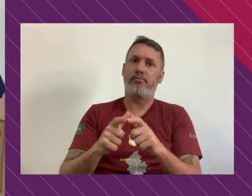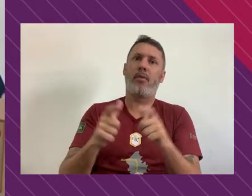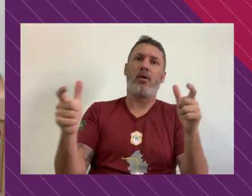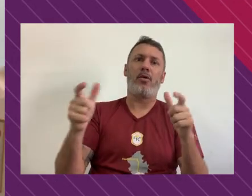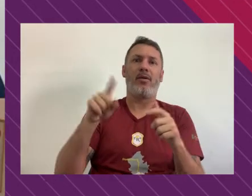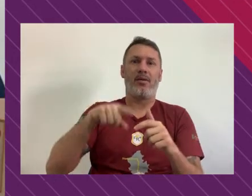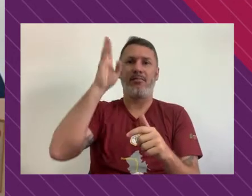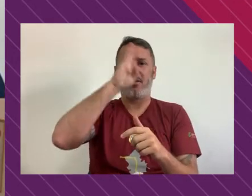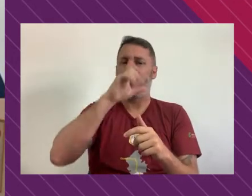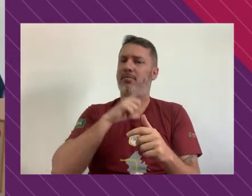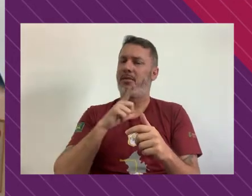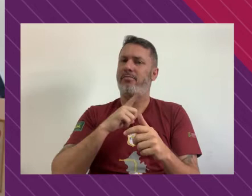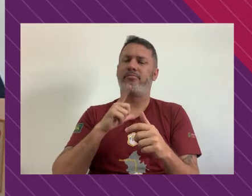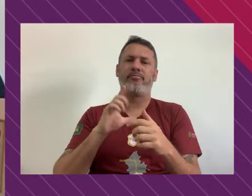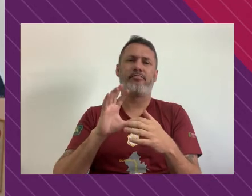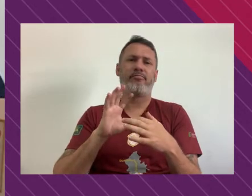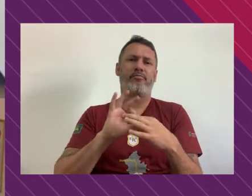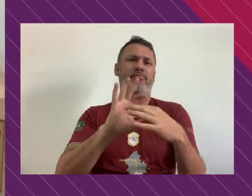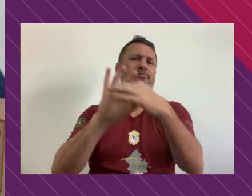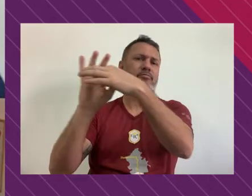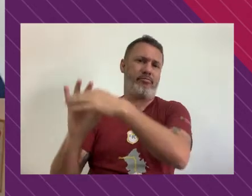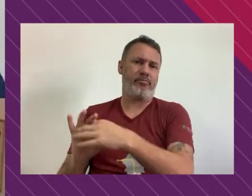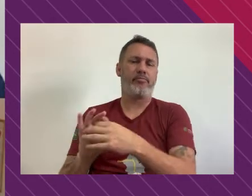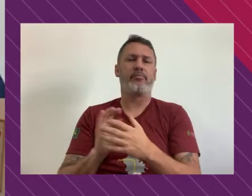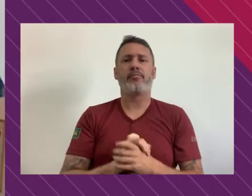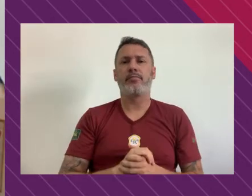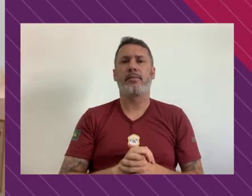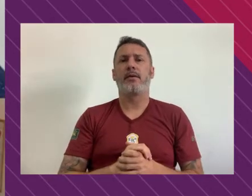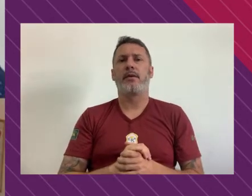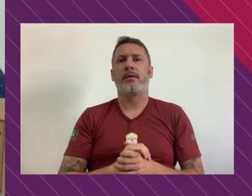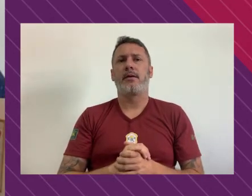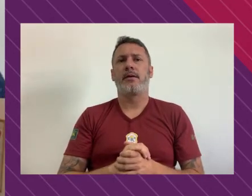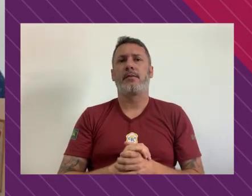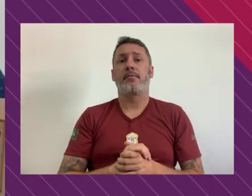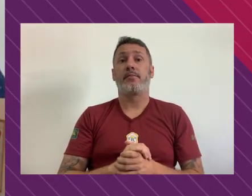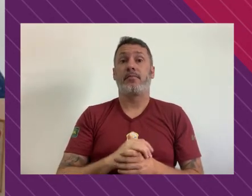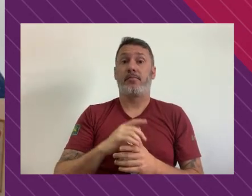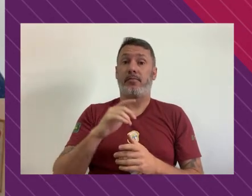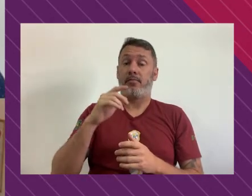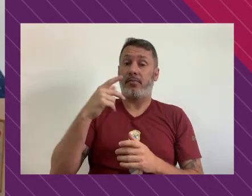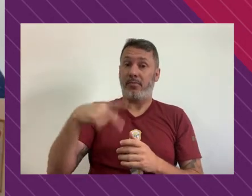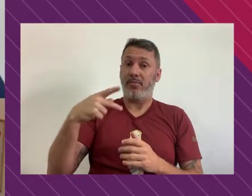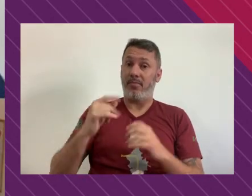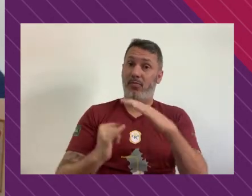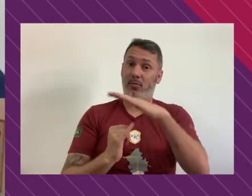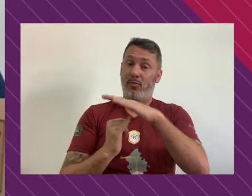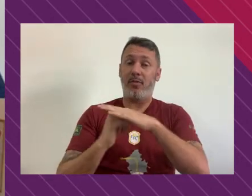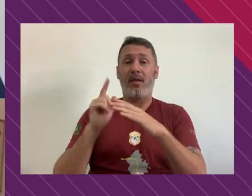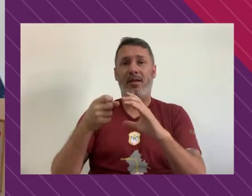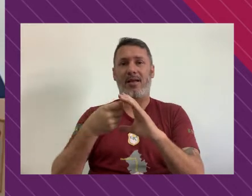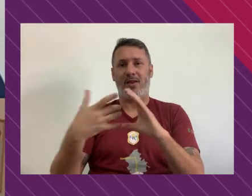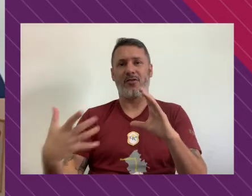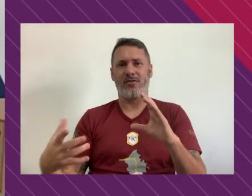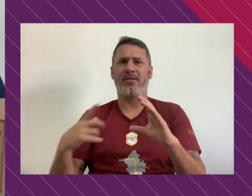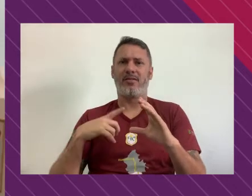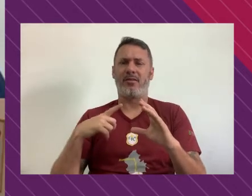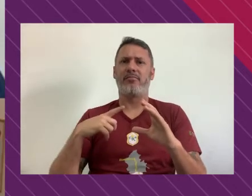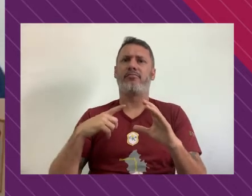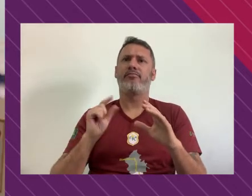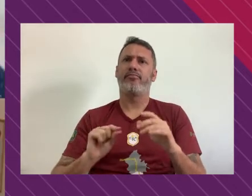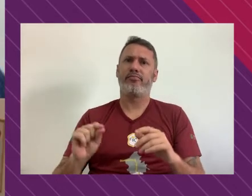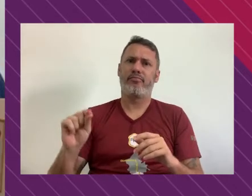uma característica natural dessa estrutura descentralizada, mas ao mesmo tempo que vem se integrando cada vez mais